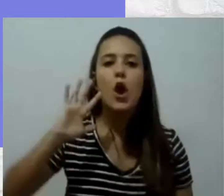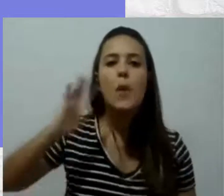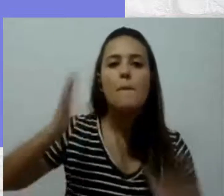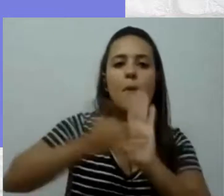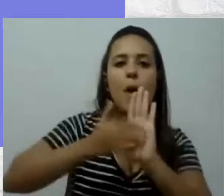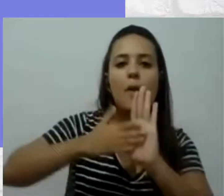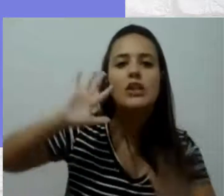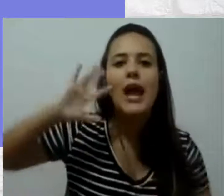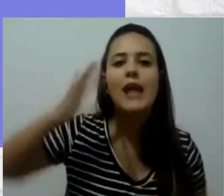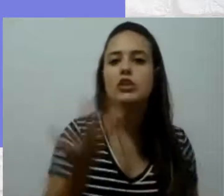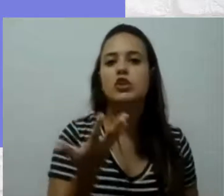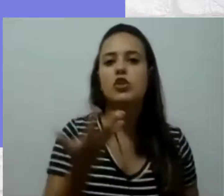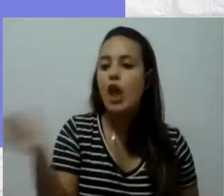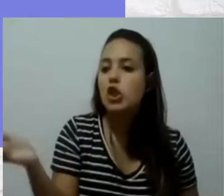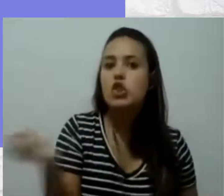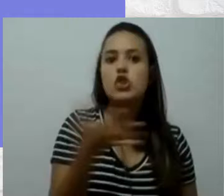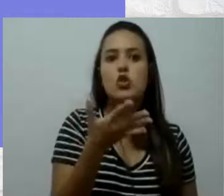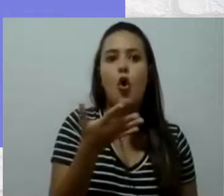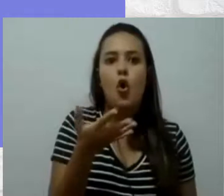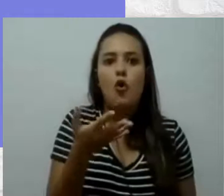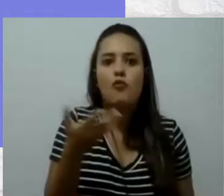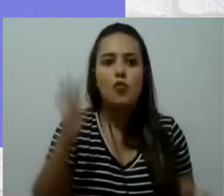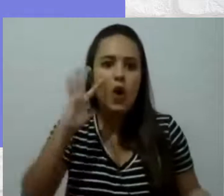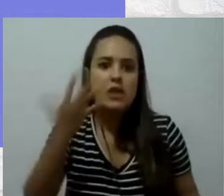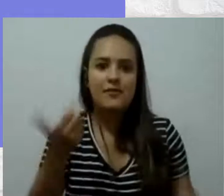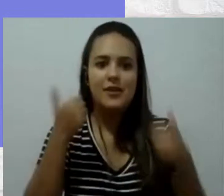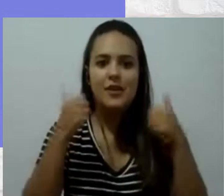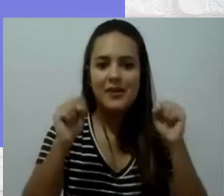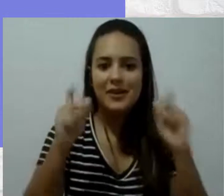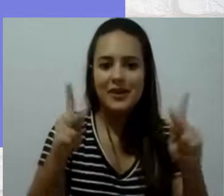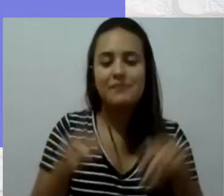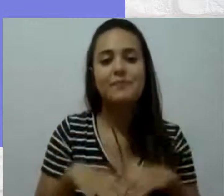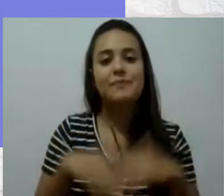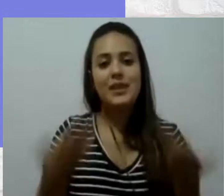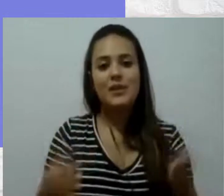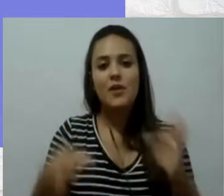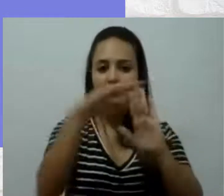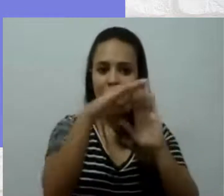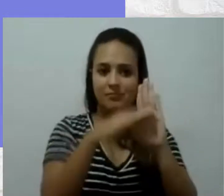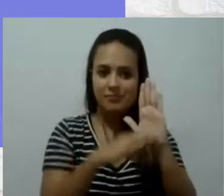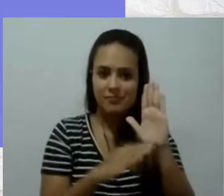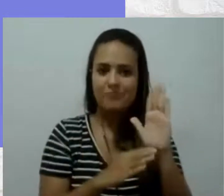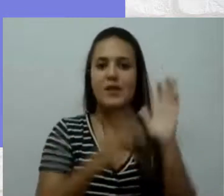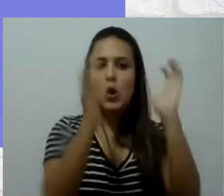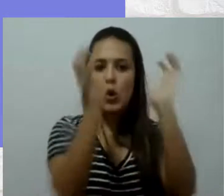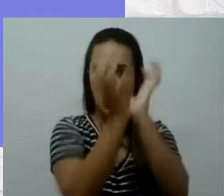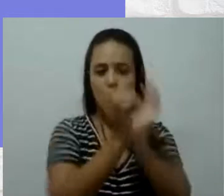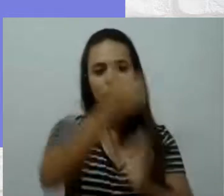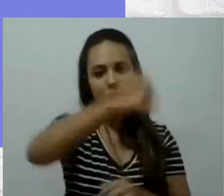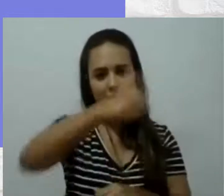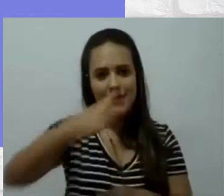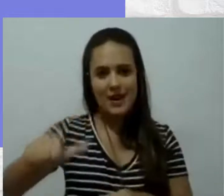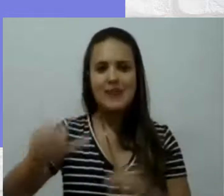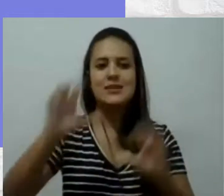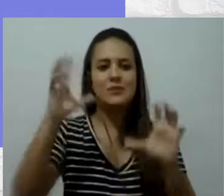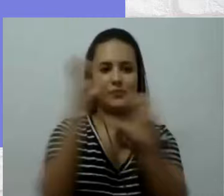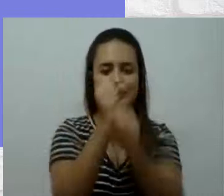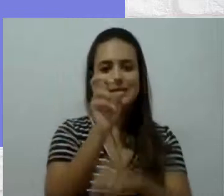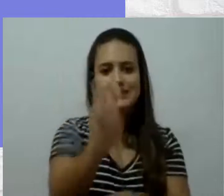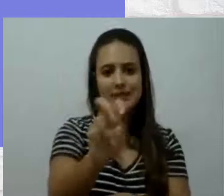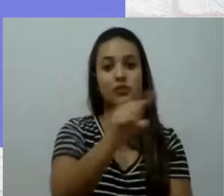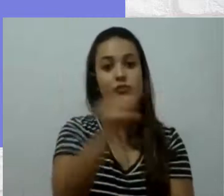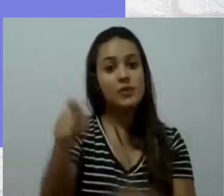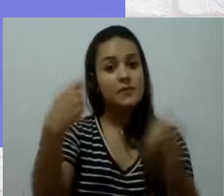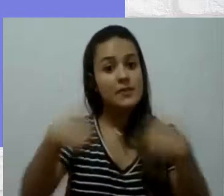buscar soluções, uma solução inovadora e algo assim, ok? Então, essas são as competências,